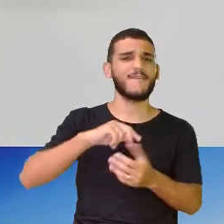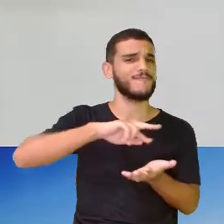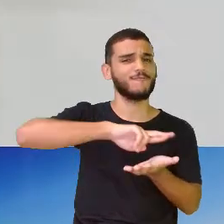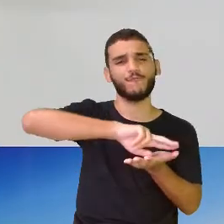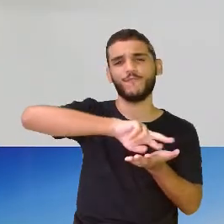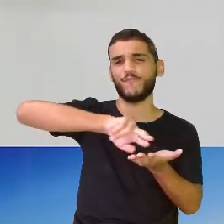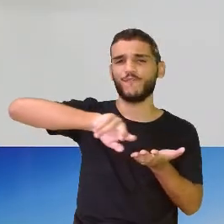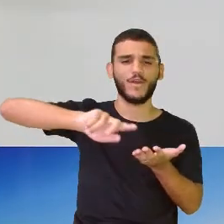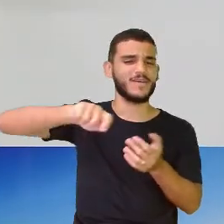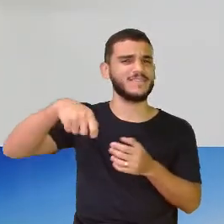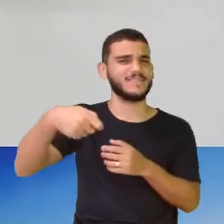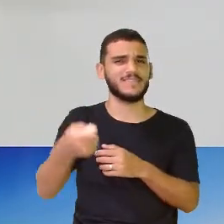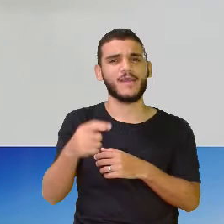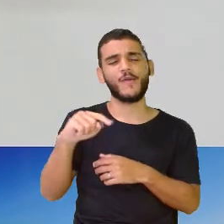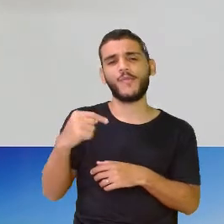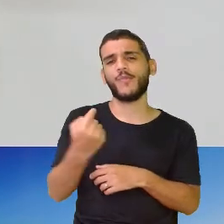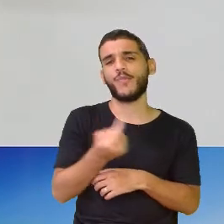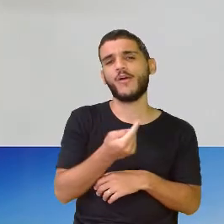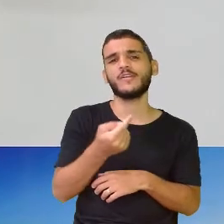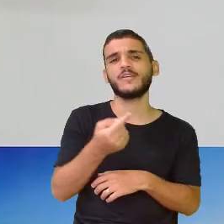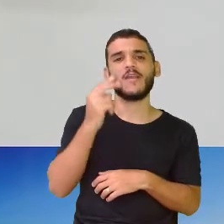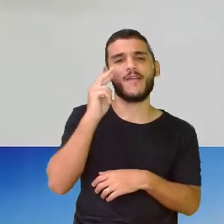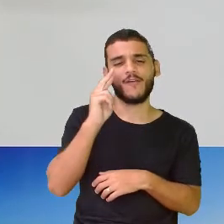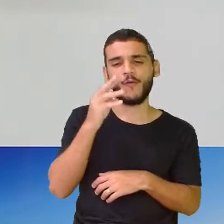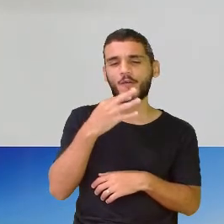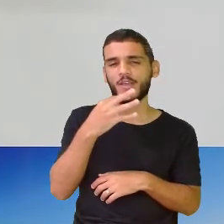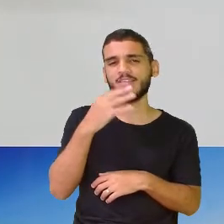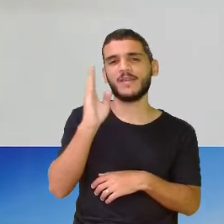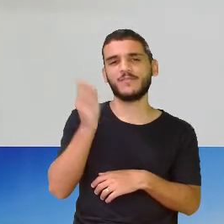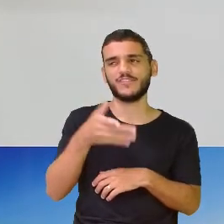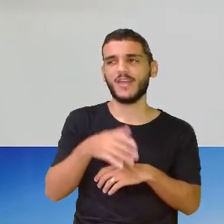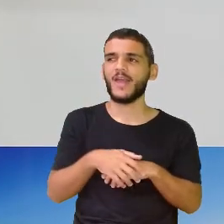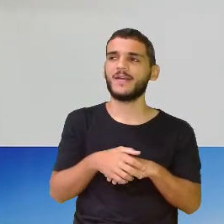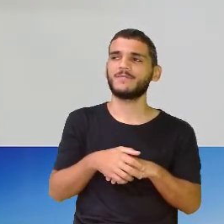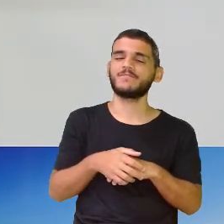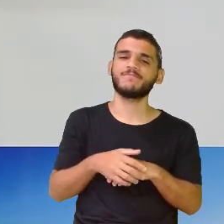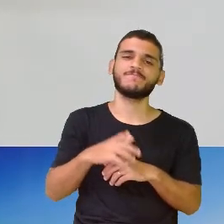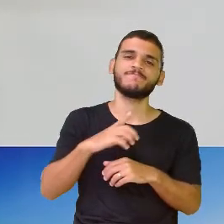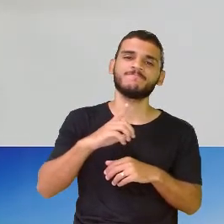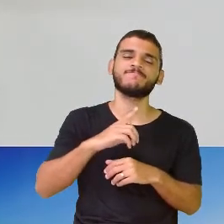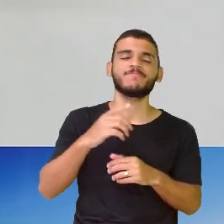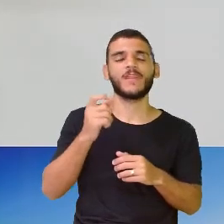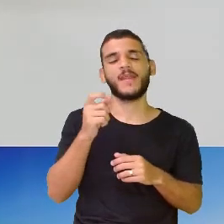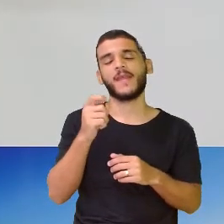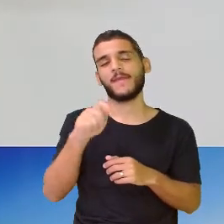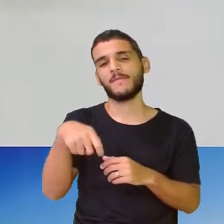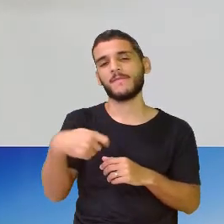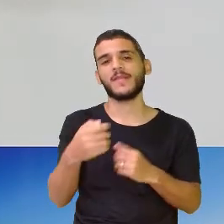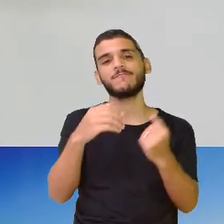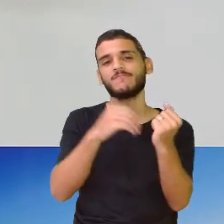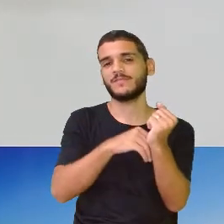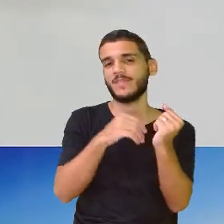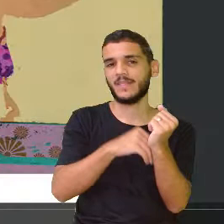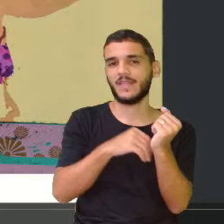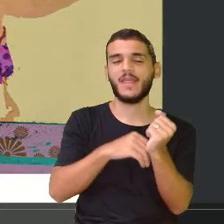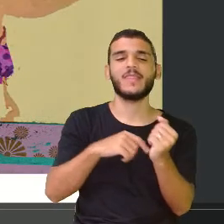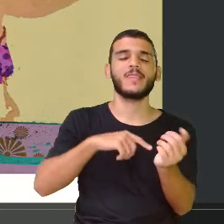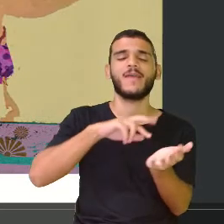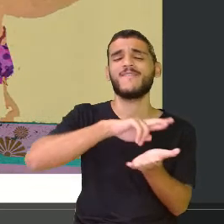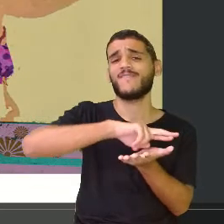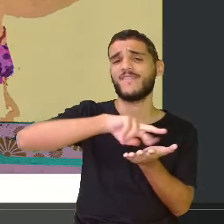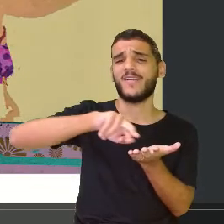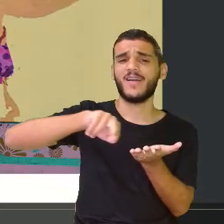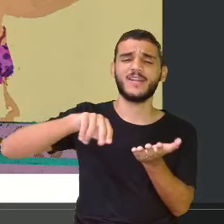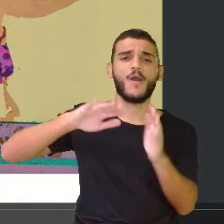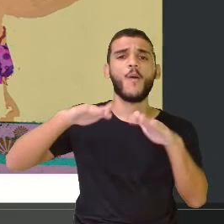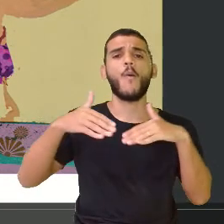gente já ouviu, já escutou. Tem palavras que são em segredos, tem palavras diversas, vocês viram aí. Mas